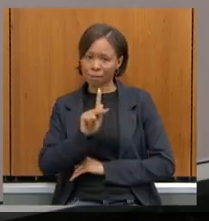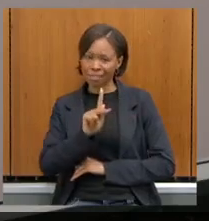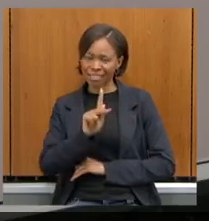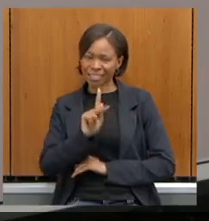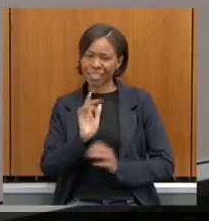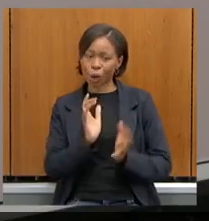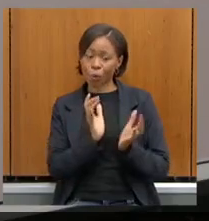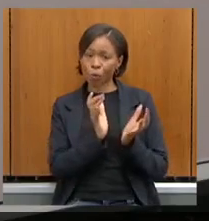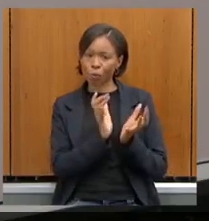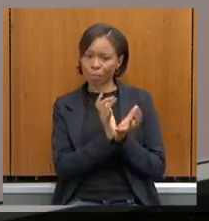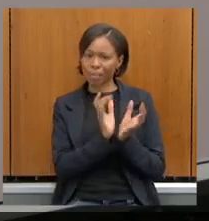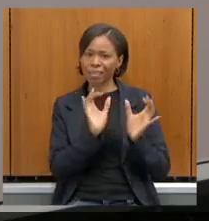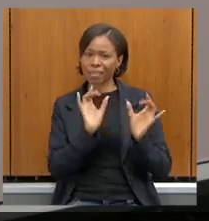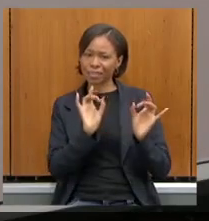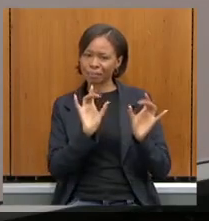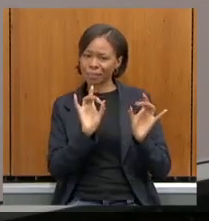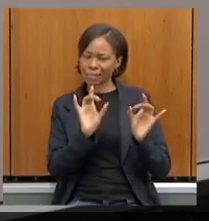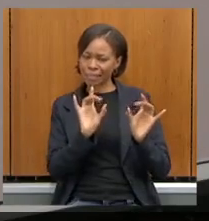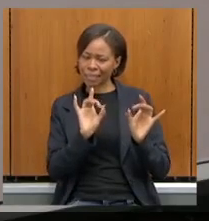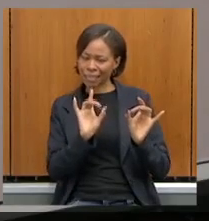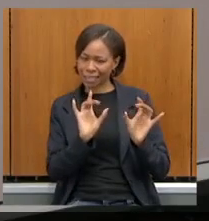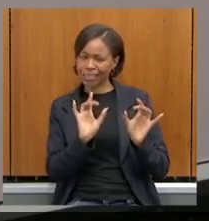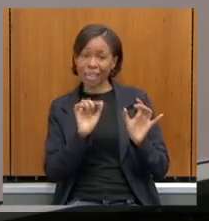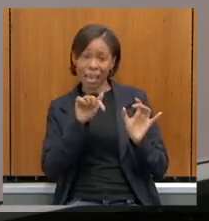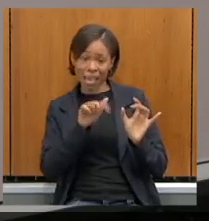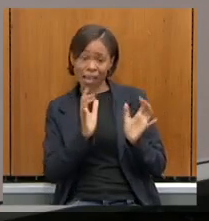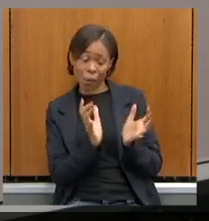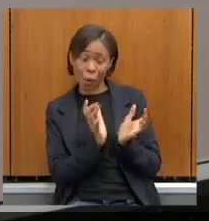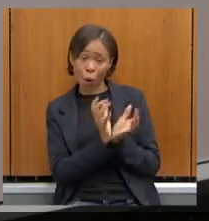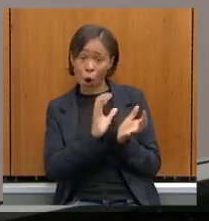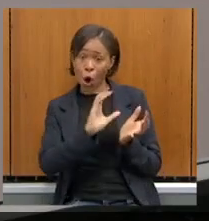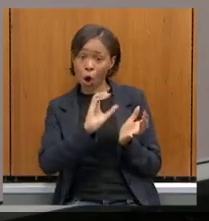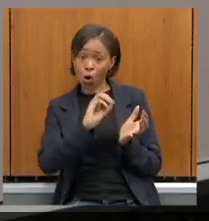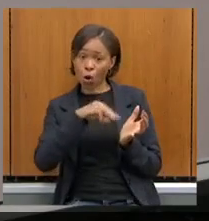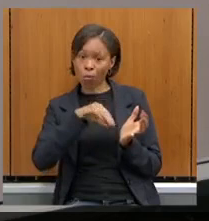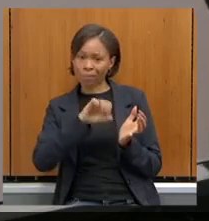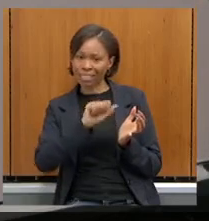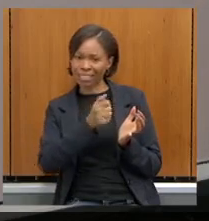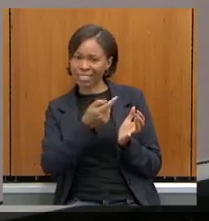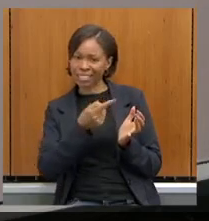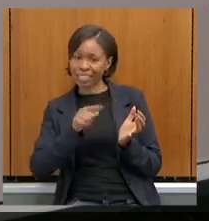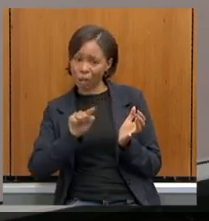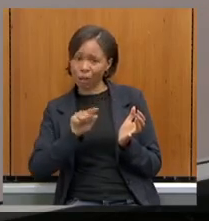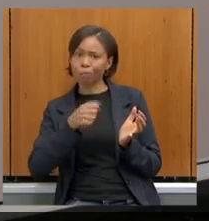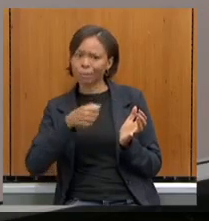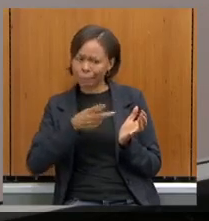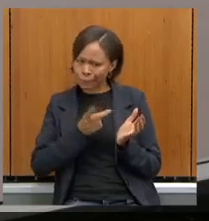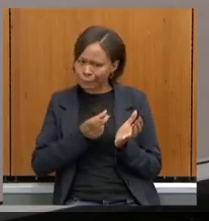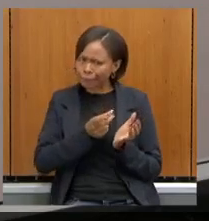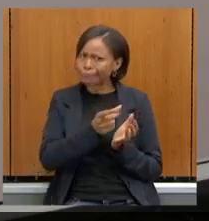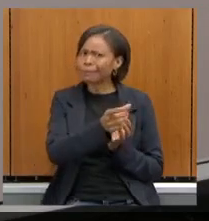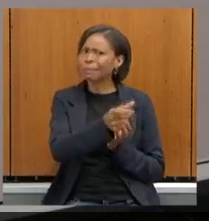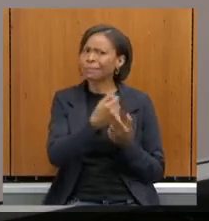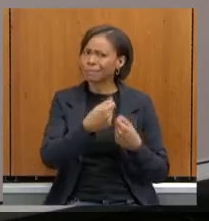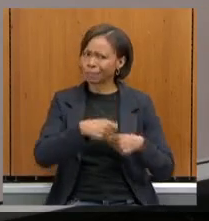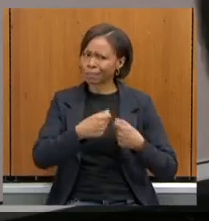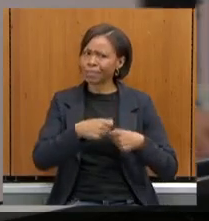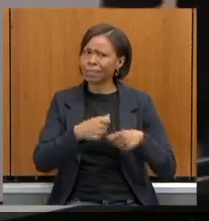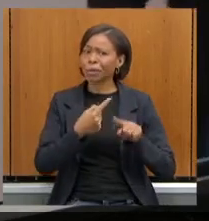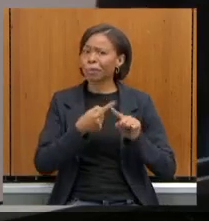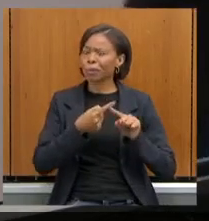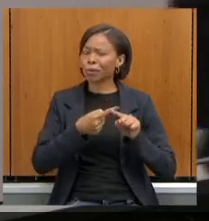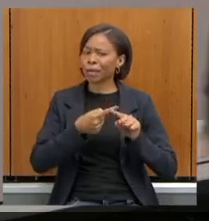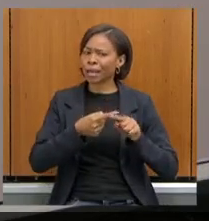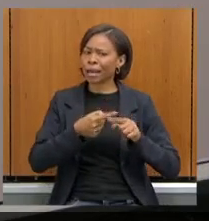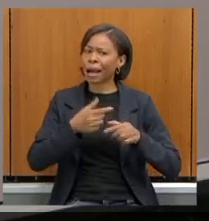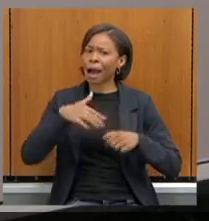Extraordinária, mas eu acho que ela deve ser uma comissão permanente, visto que a gastronomia, e